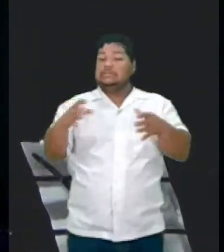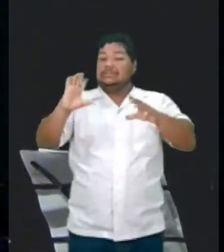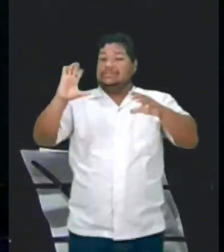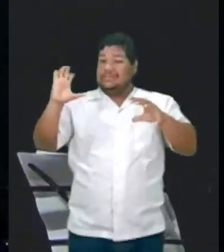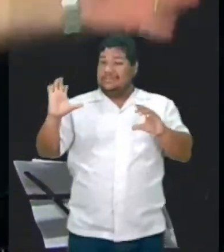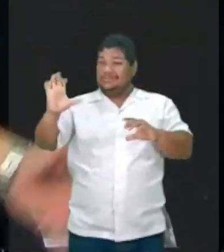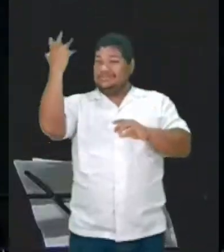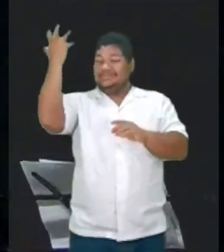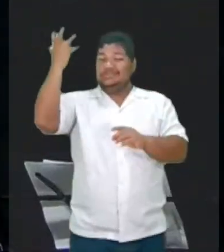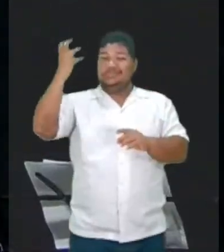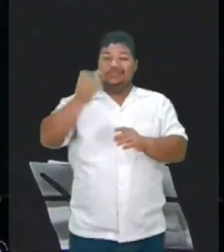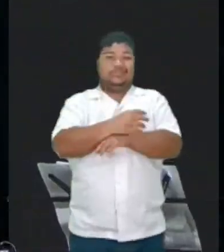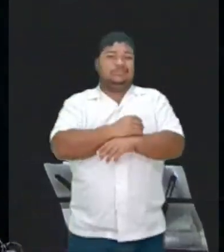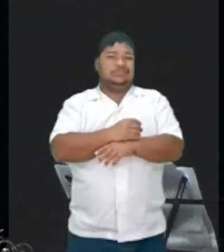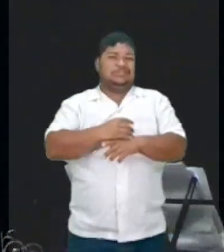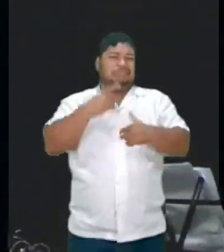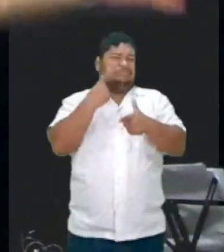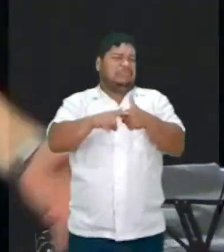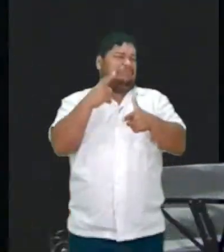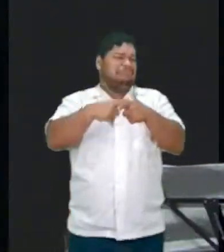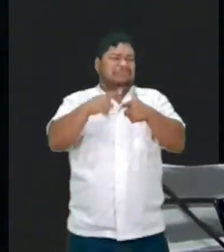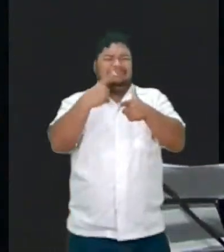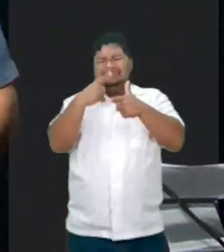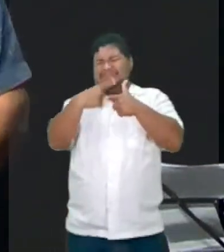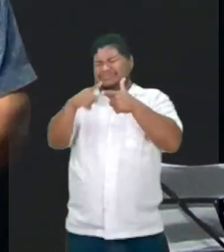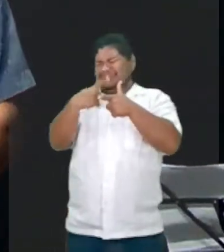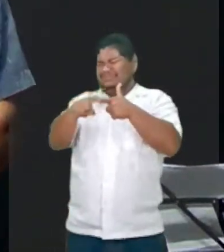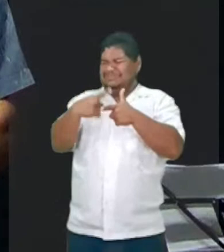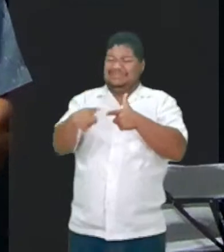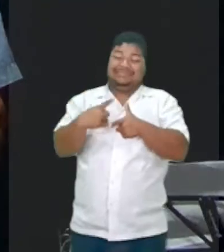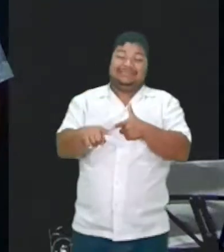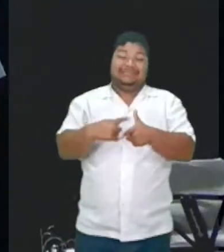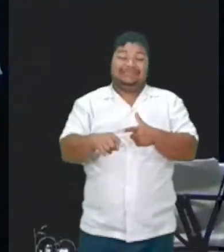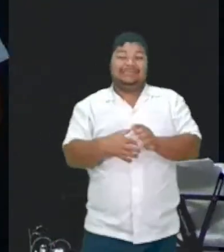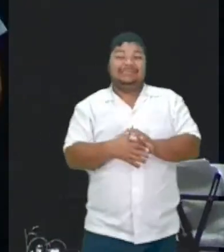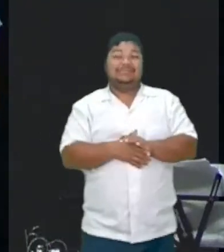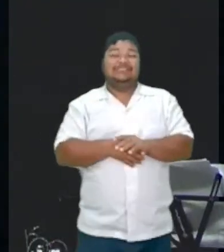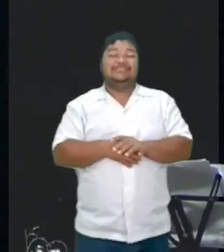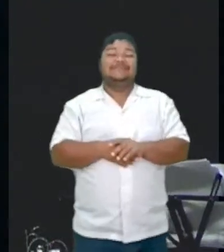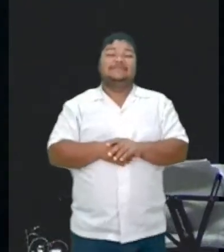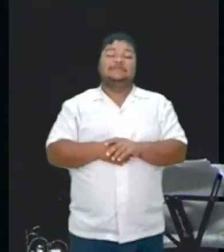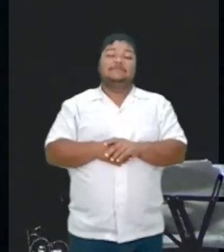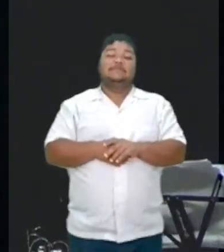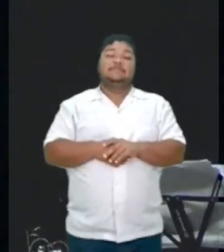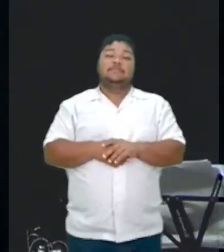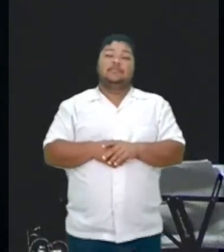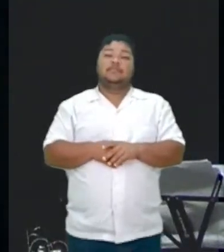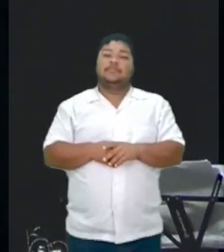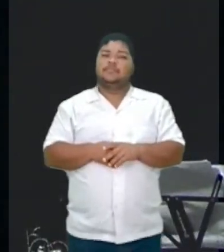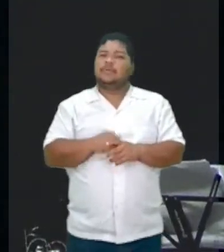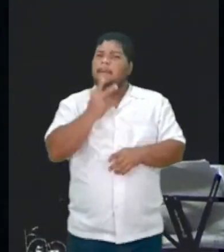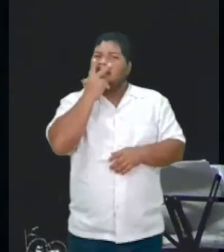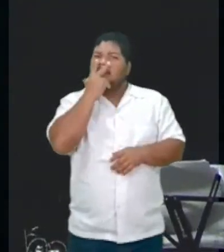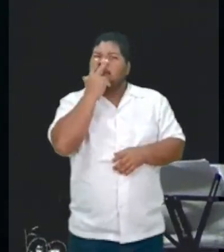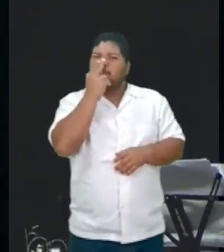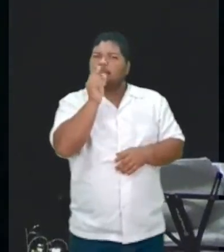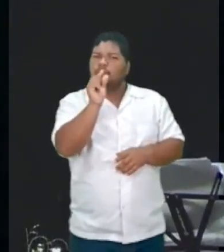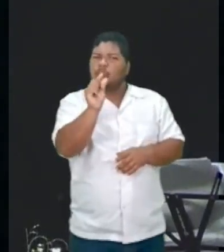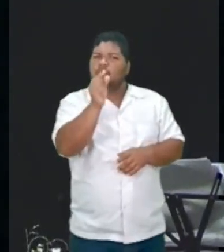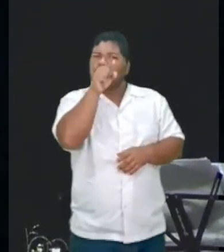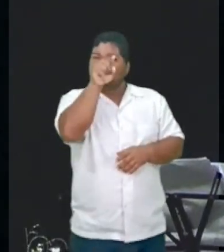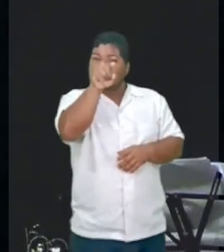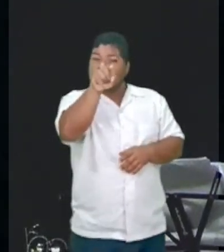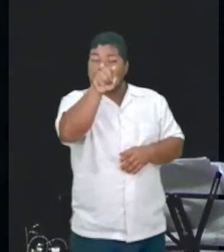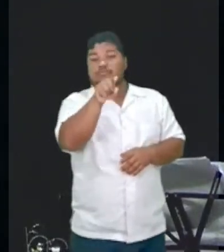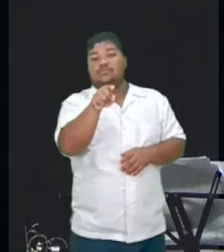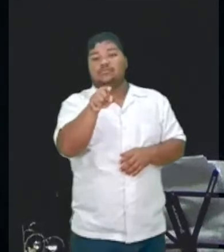diante de tanta catástrofe, diante de tantos problemas? Parece um pouco com você,